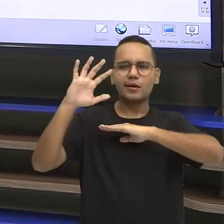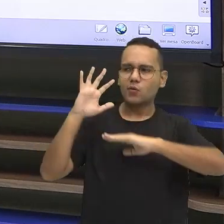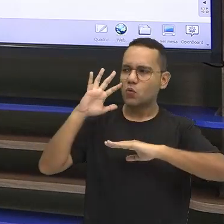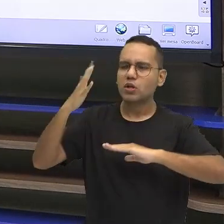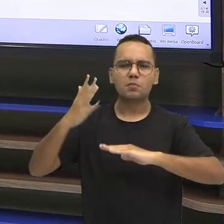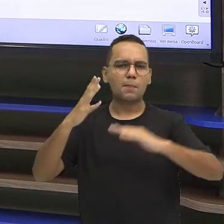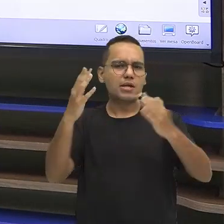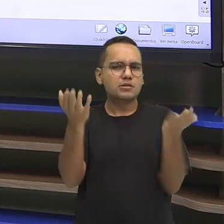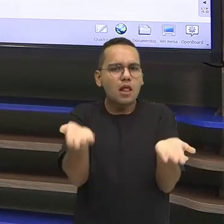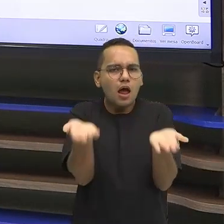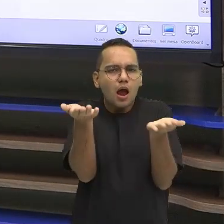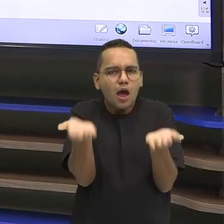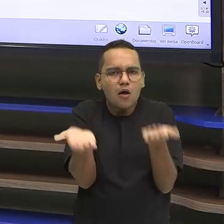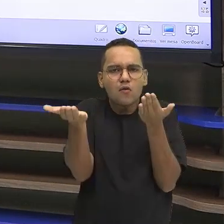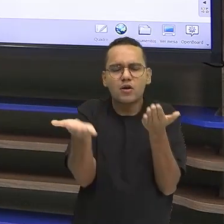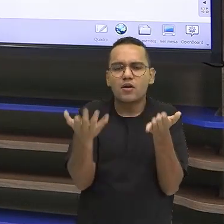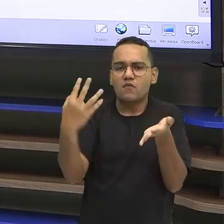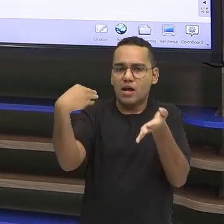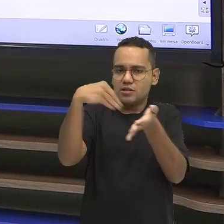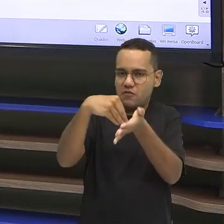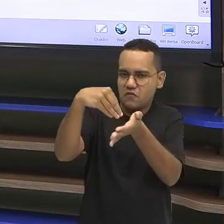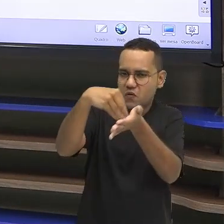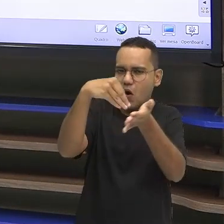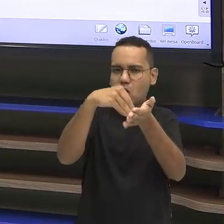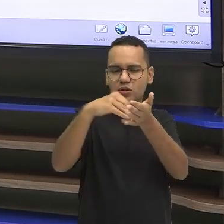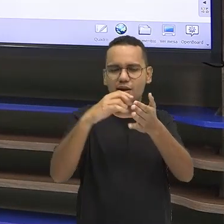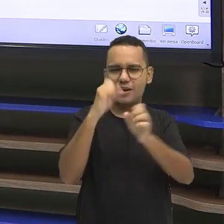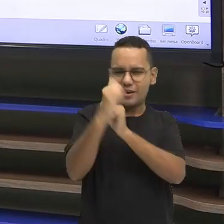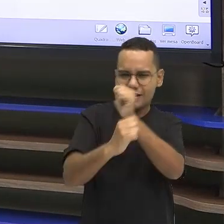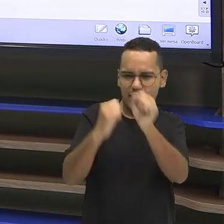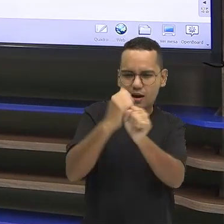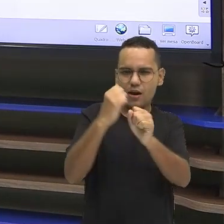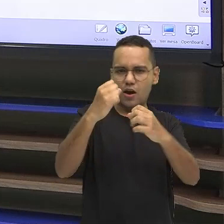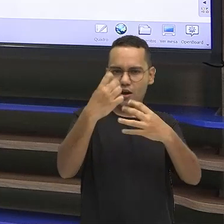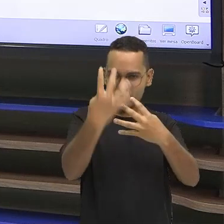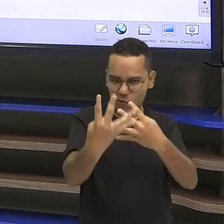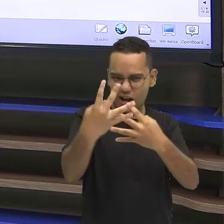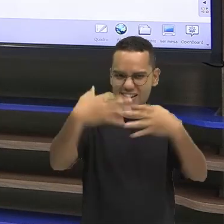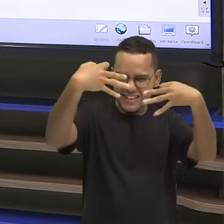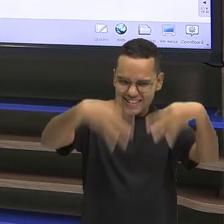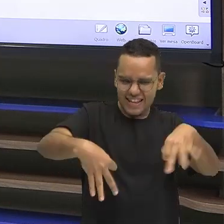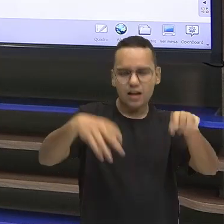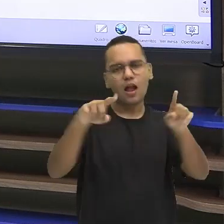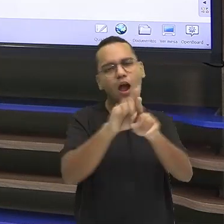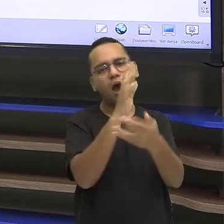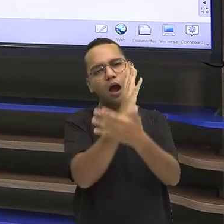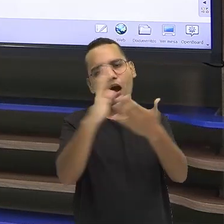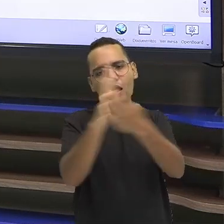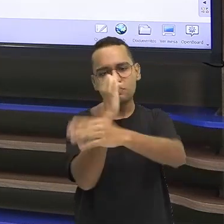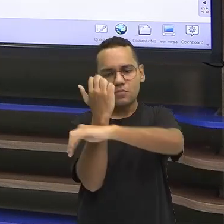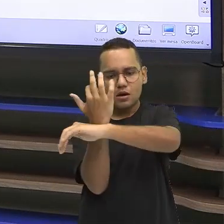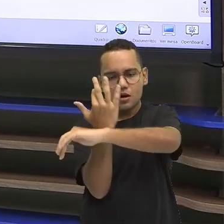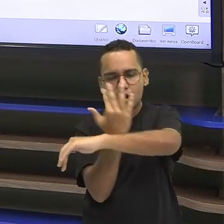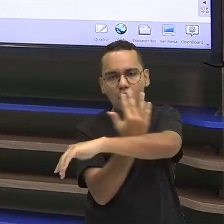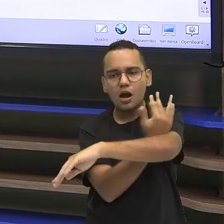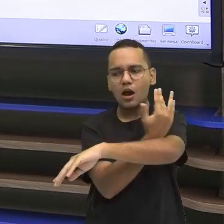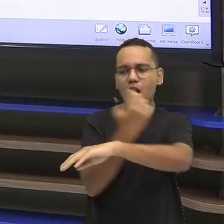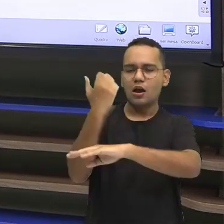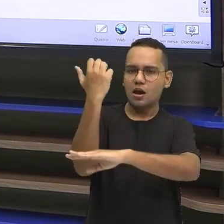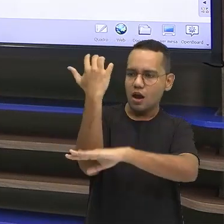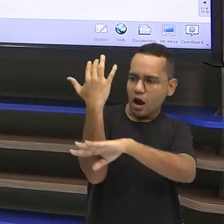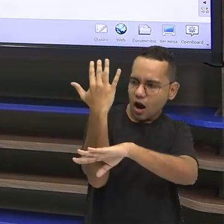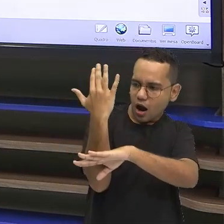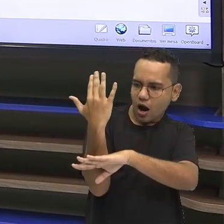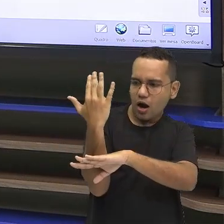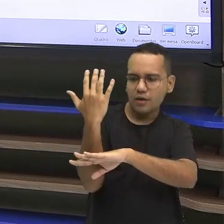ameno, né? Então vai ter as 4 estações bem definidas, e aí ele tem a vegetação mais de gramíneas e poucas árvores de grande porte, né? Como a